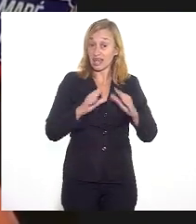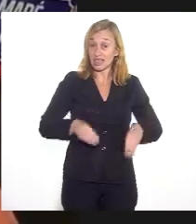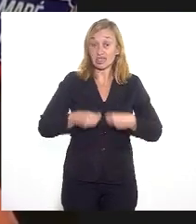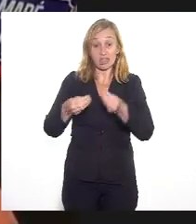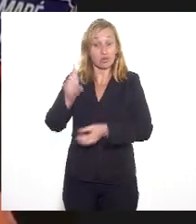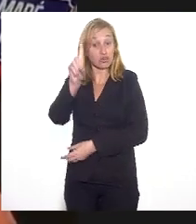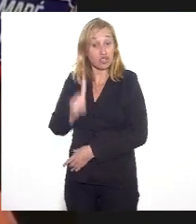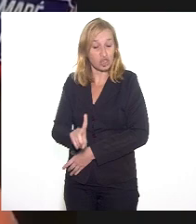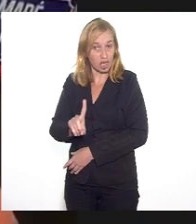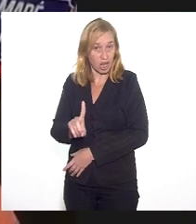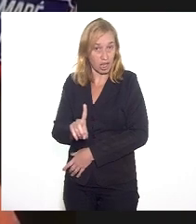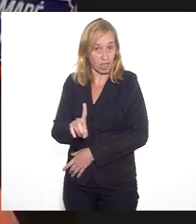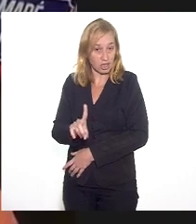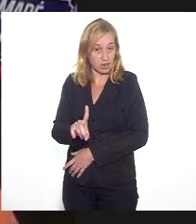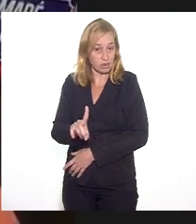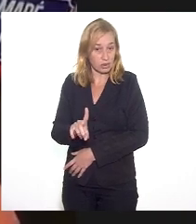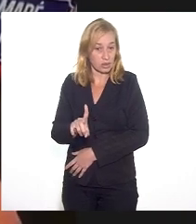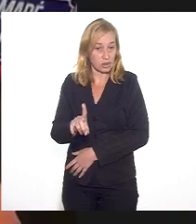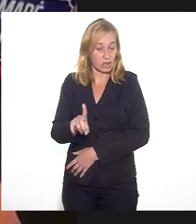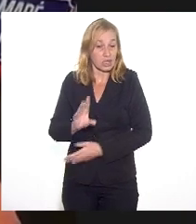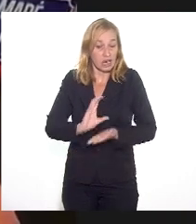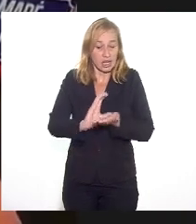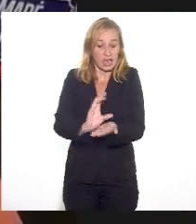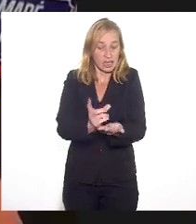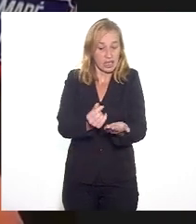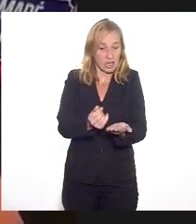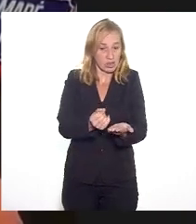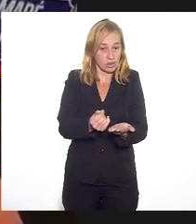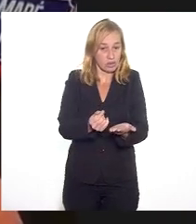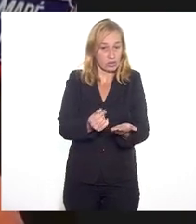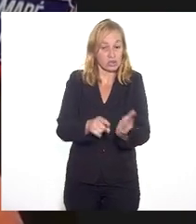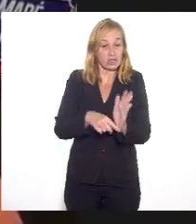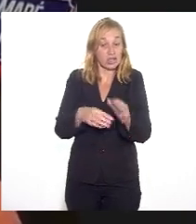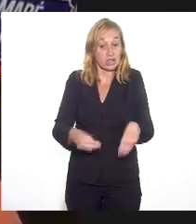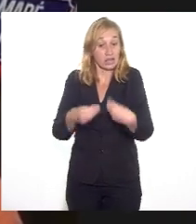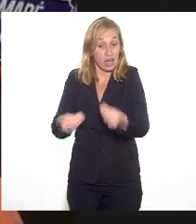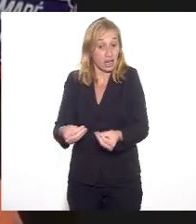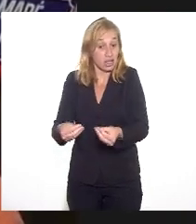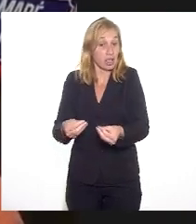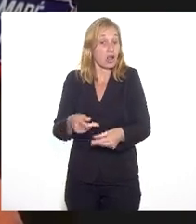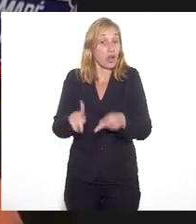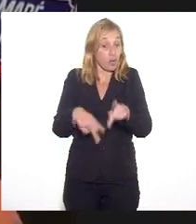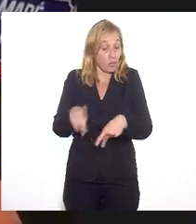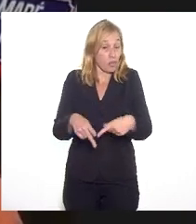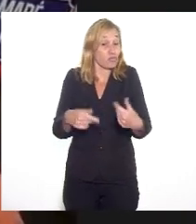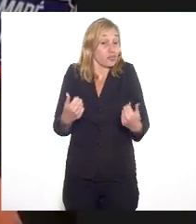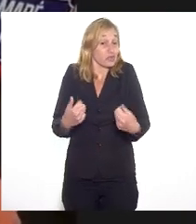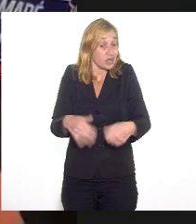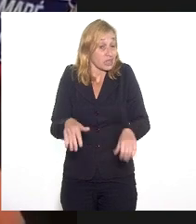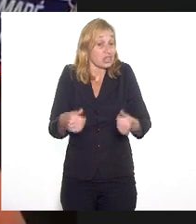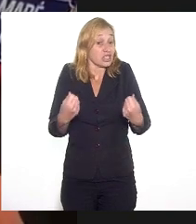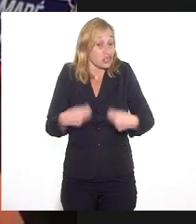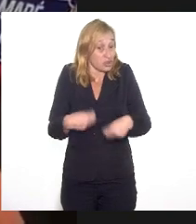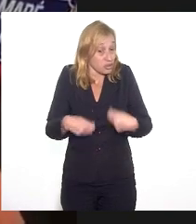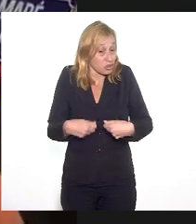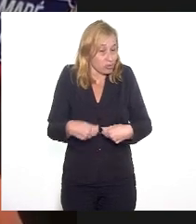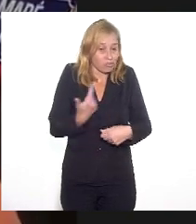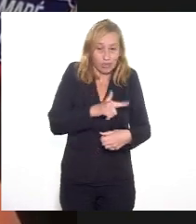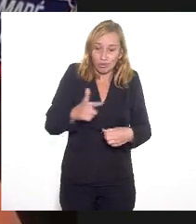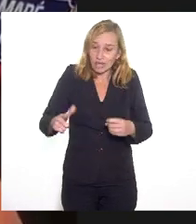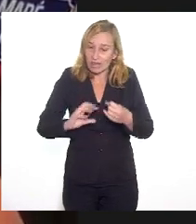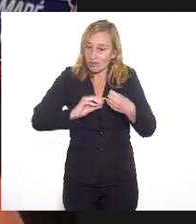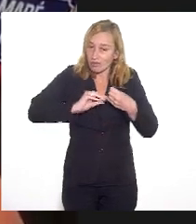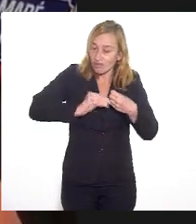esse fomento, que esse benefício fosse dado à população que está em dificuldade, que hoje não tem arroz e feijão